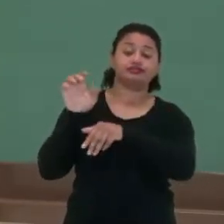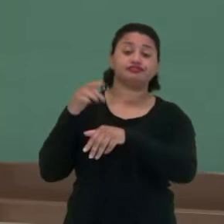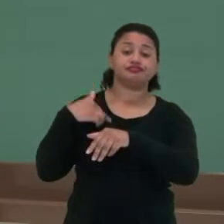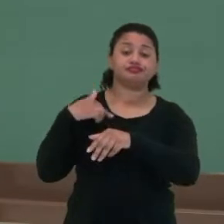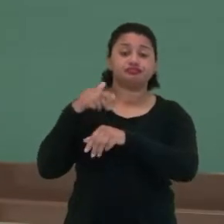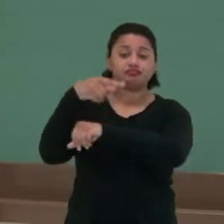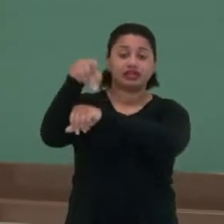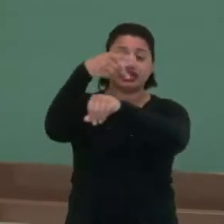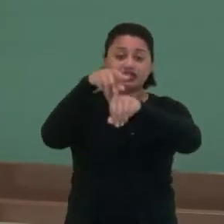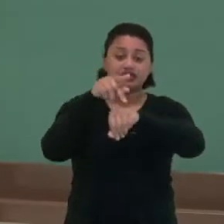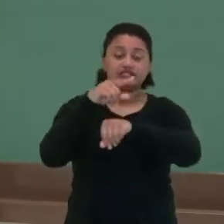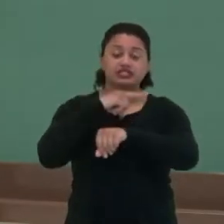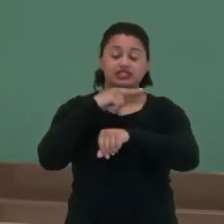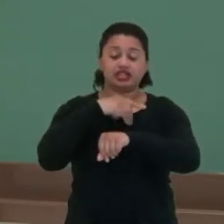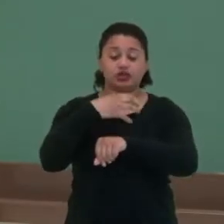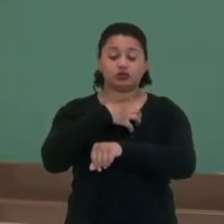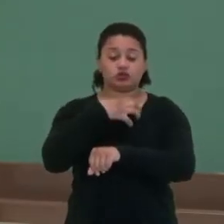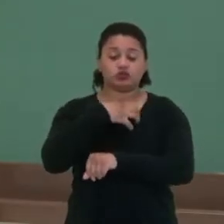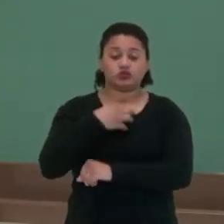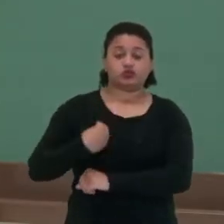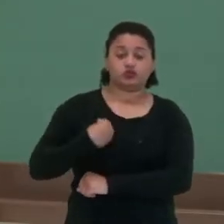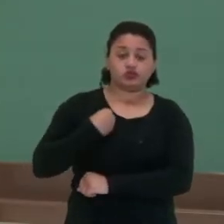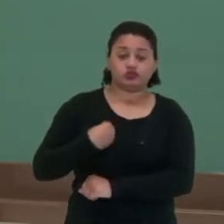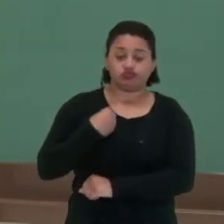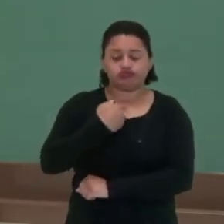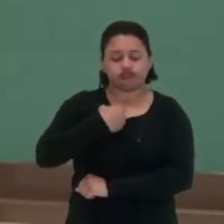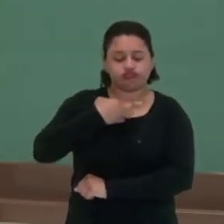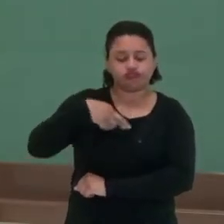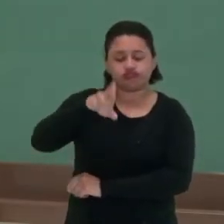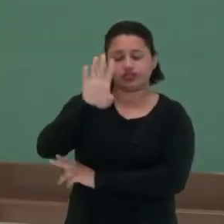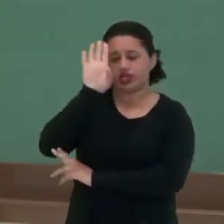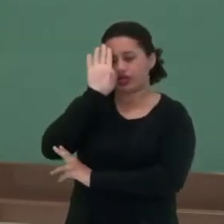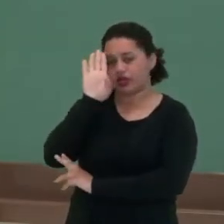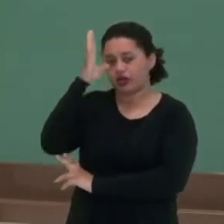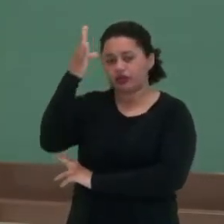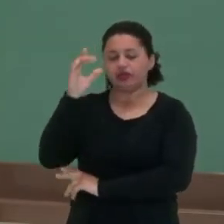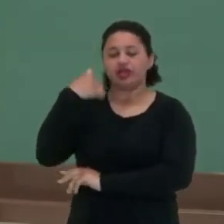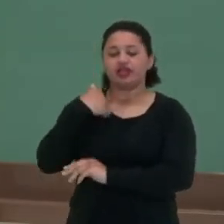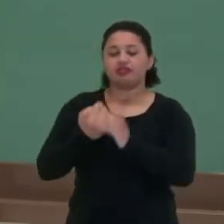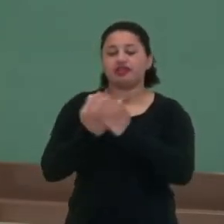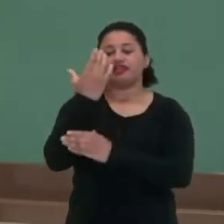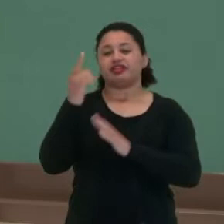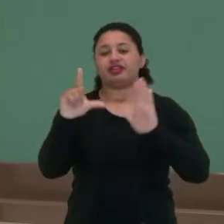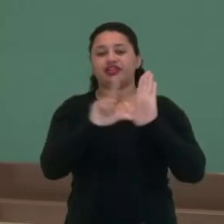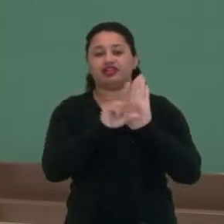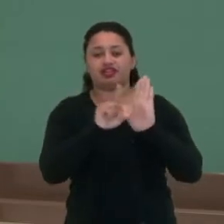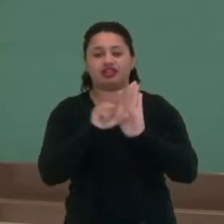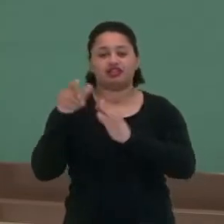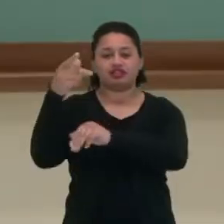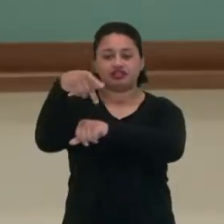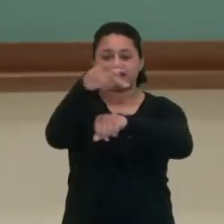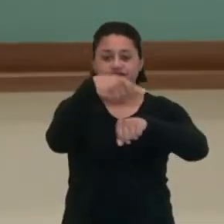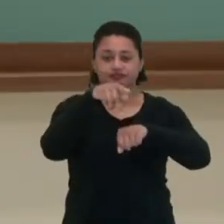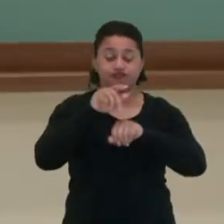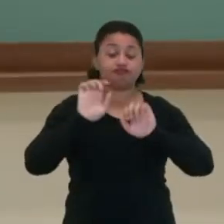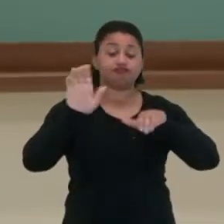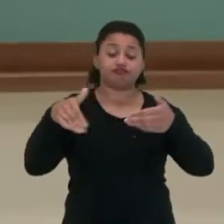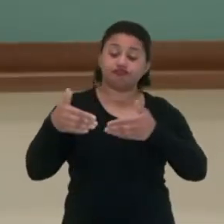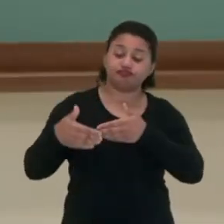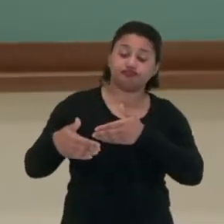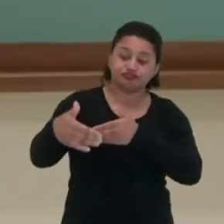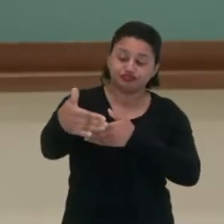tendo regimes onde a religião acaba determinando as leis desses países. E a partir